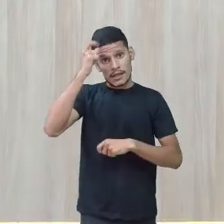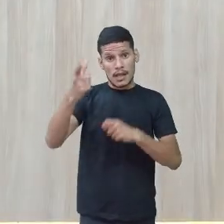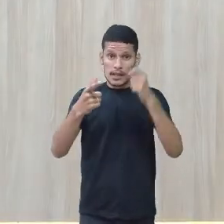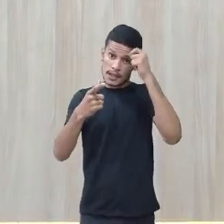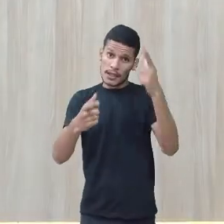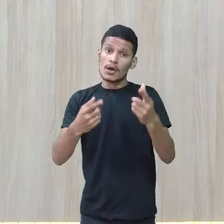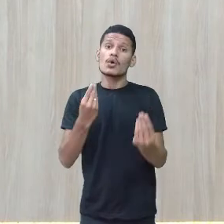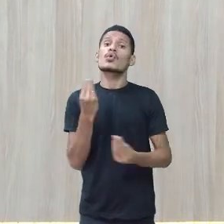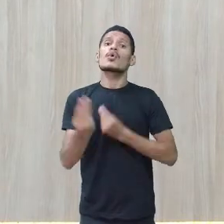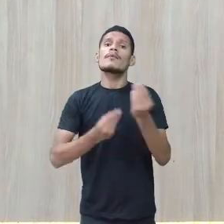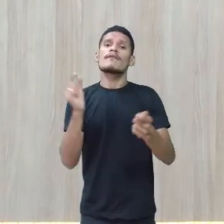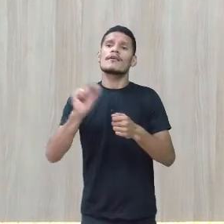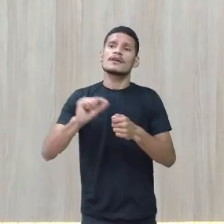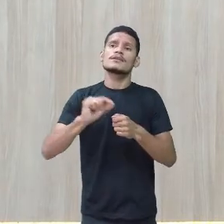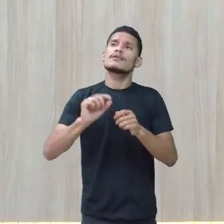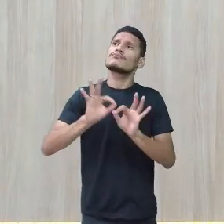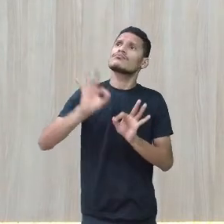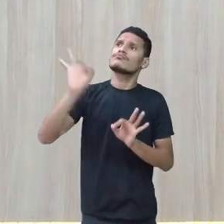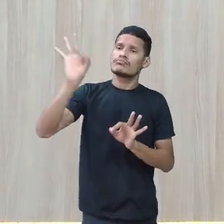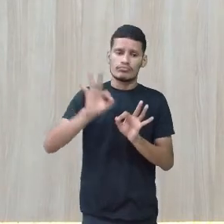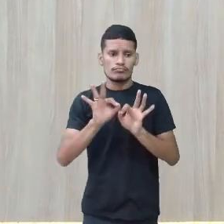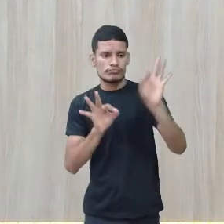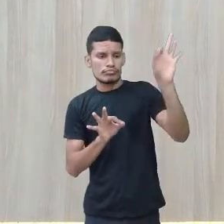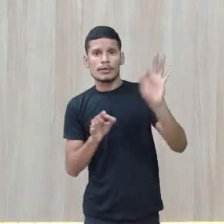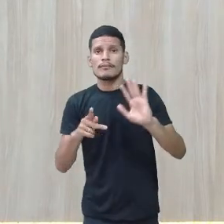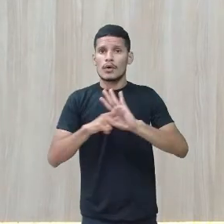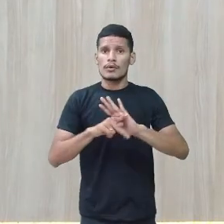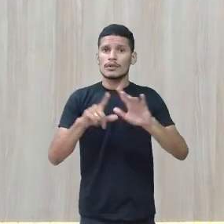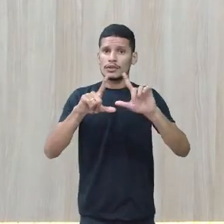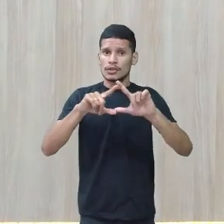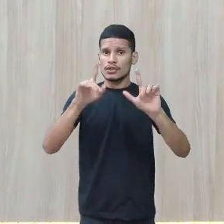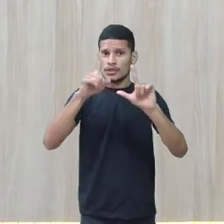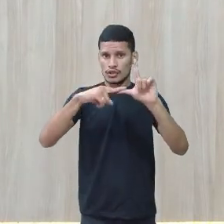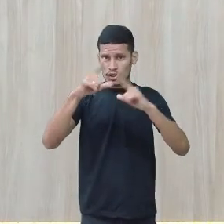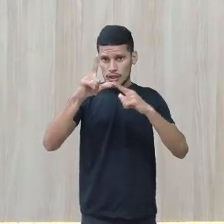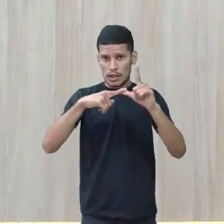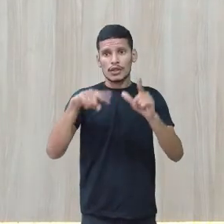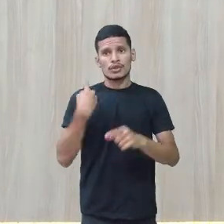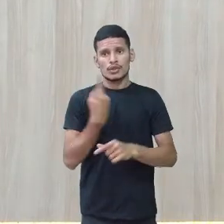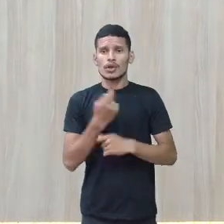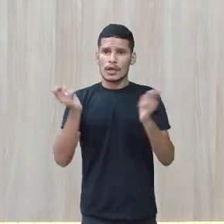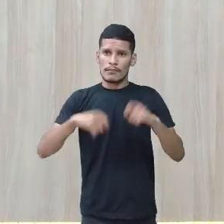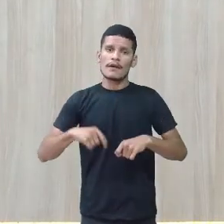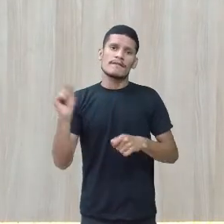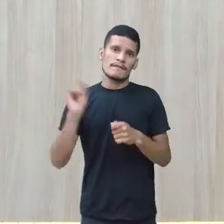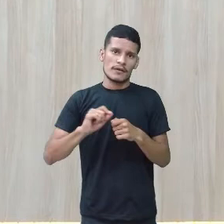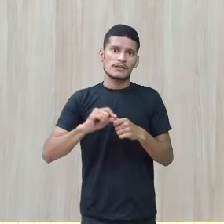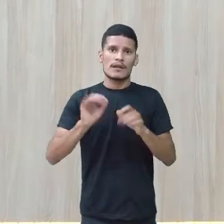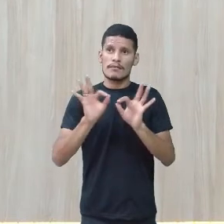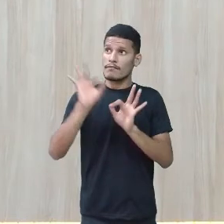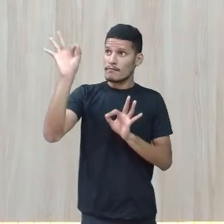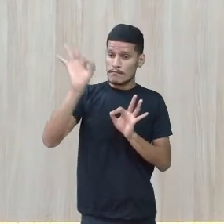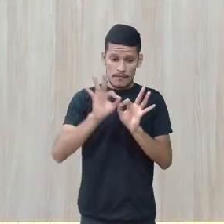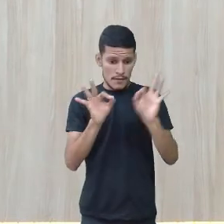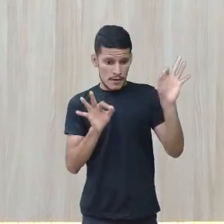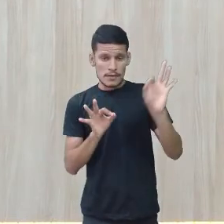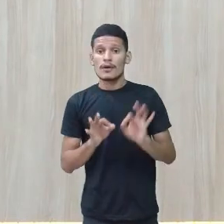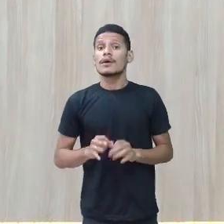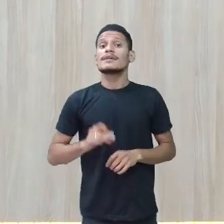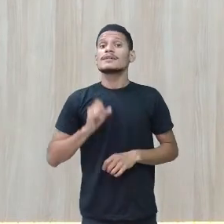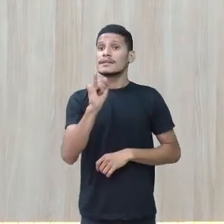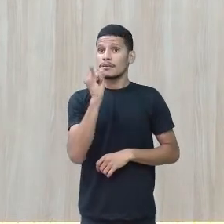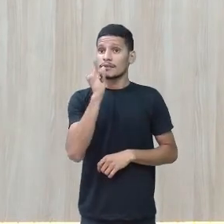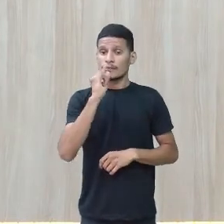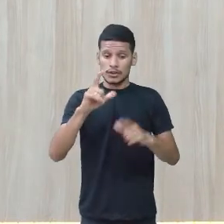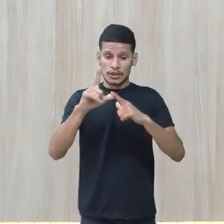faria para medir lá a distância na estrela, né? E aí a gente conseguiria fazer essa noção de medição. Se a estrela tivesse num